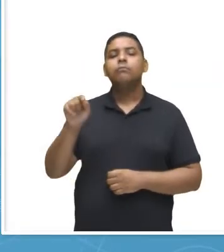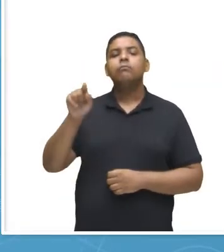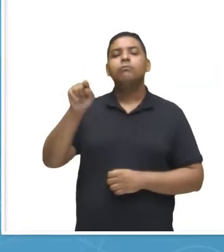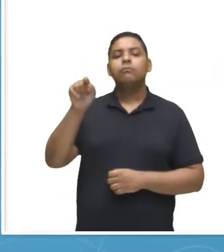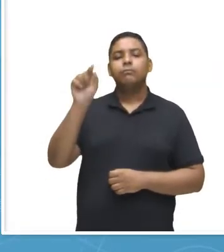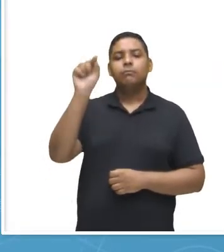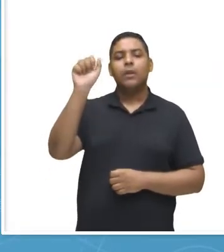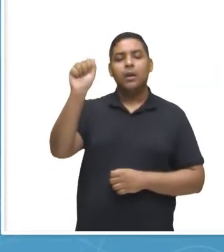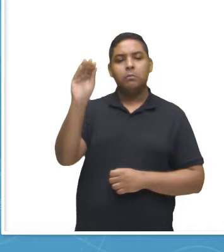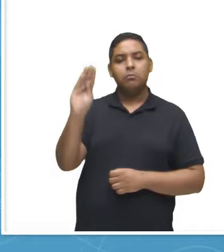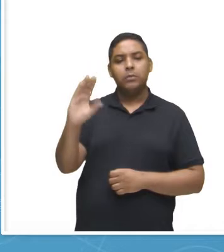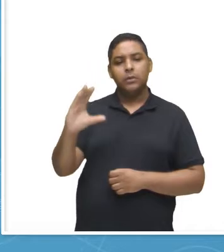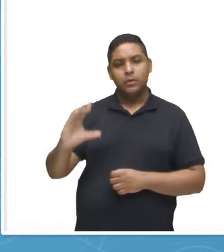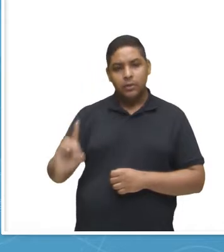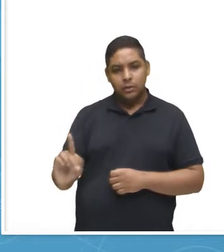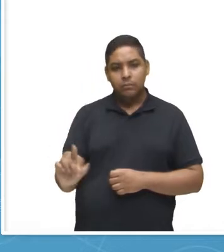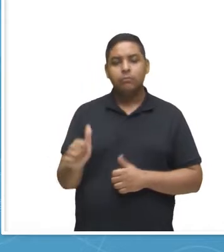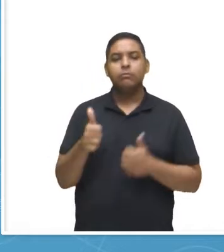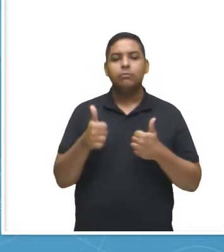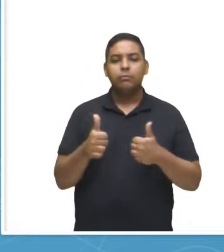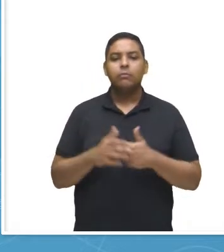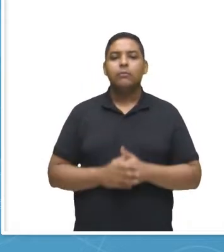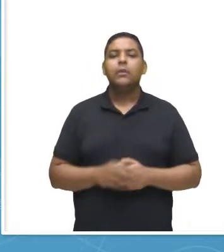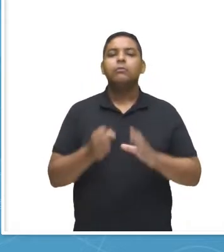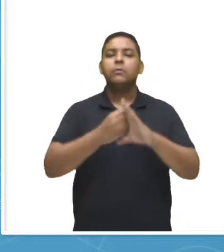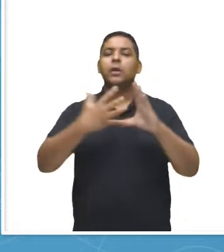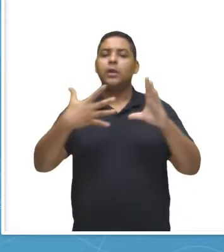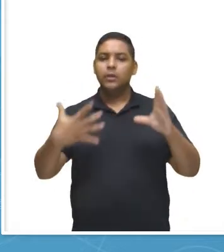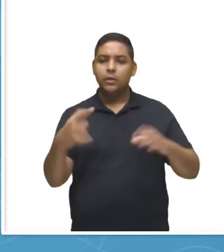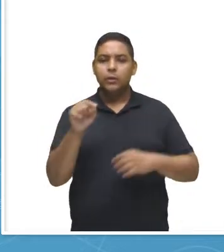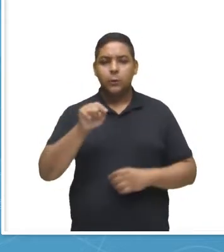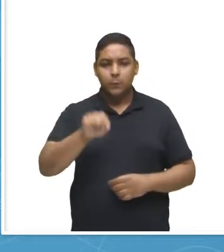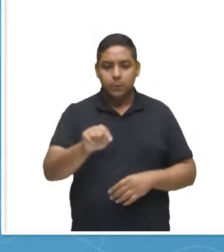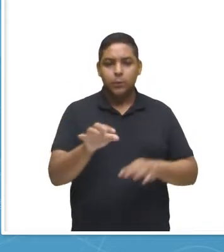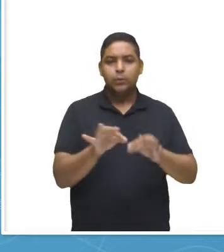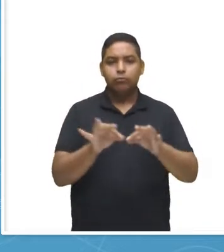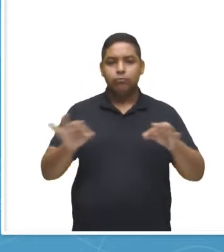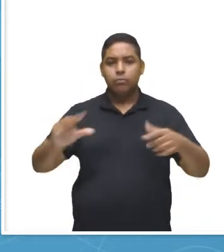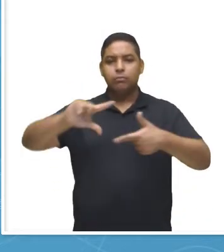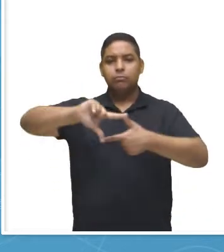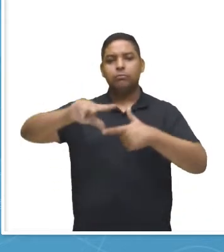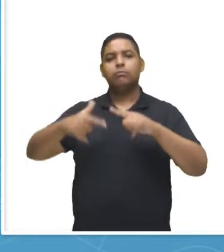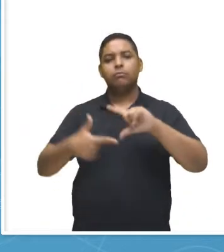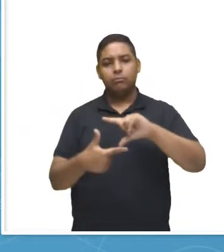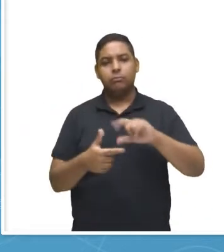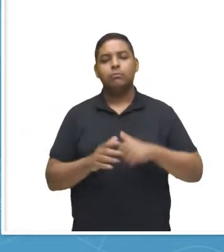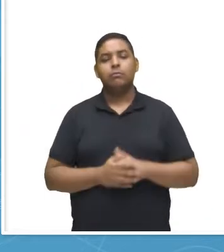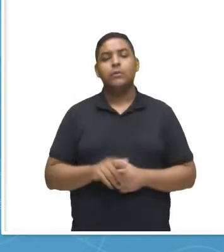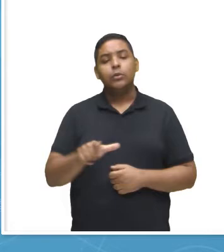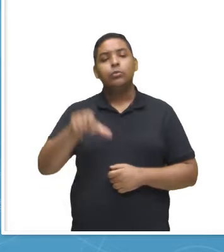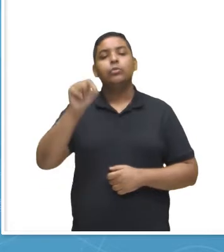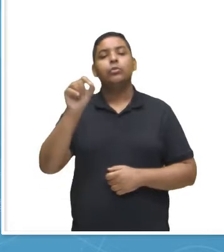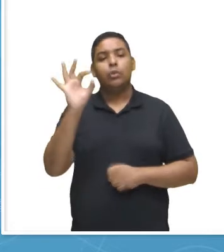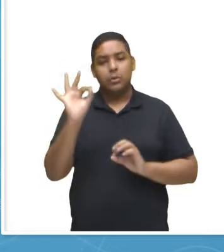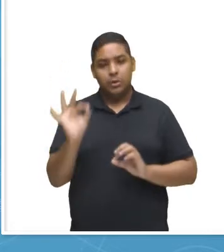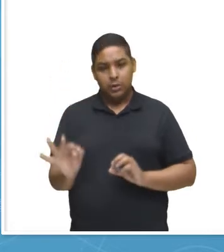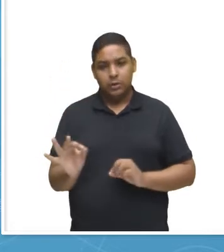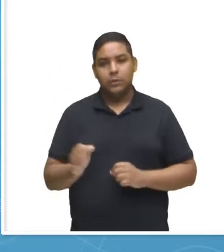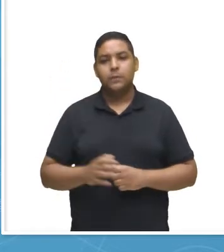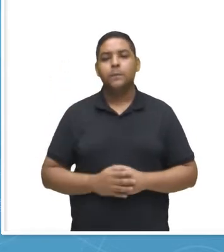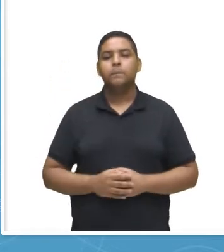né? O enunciado, né, fala a respeito das características do ponto, de geometria. Vamos assinalar a alternativa